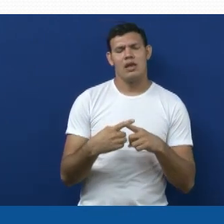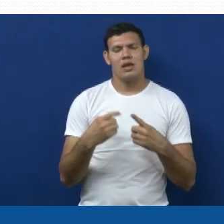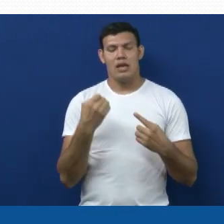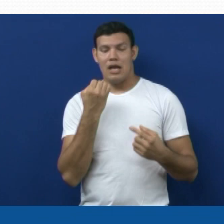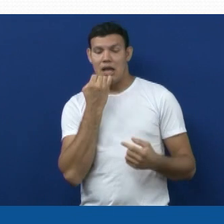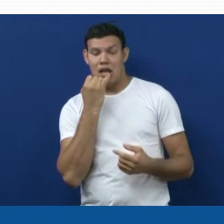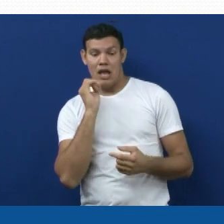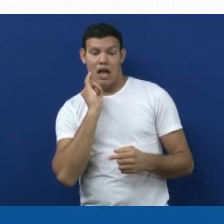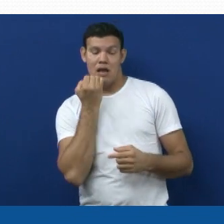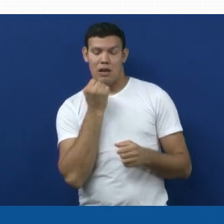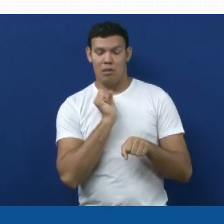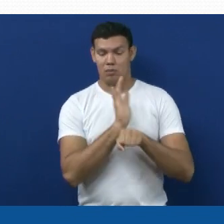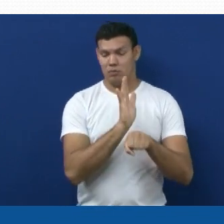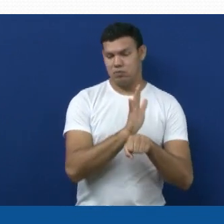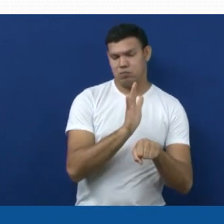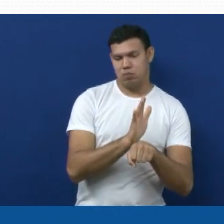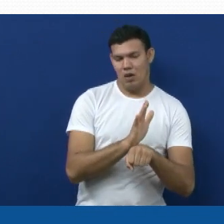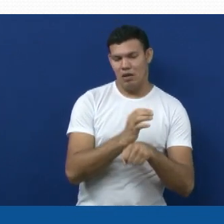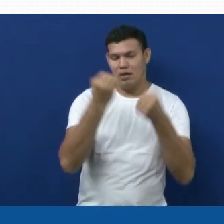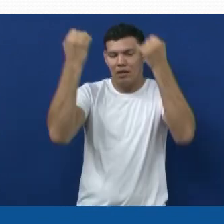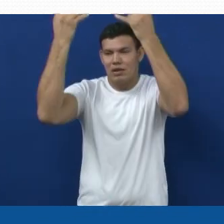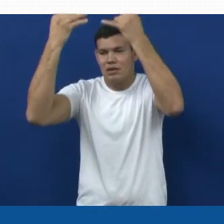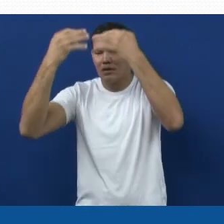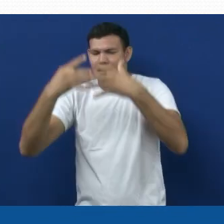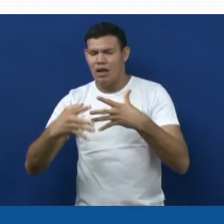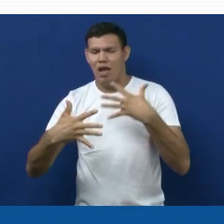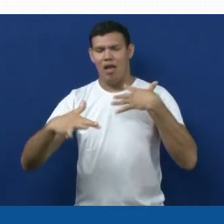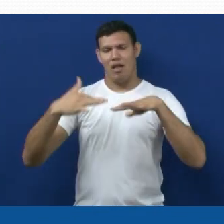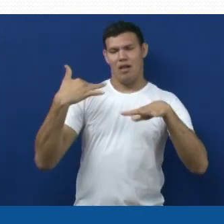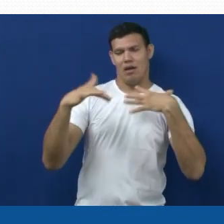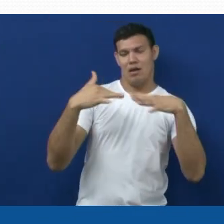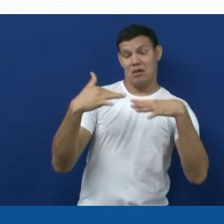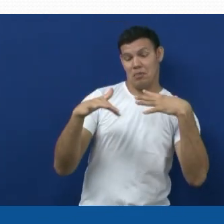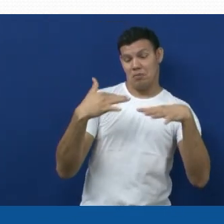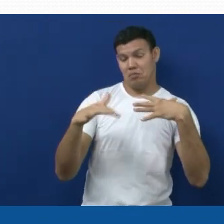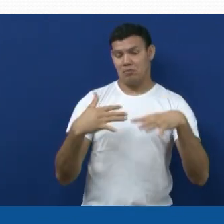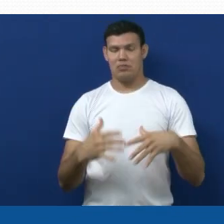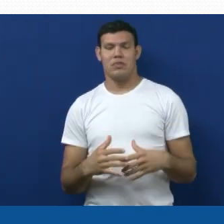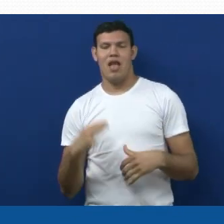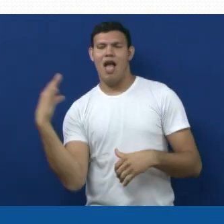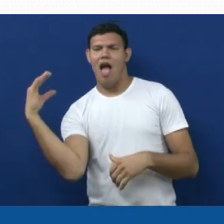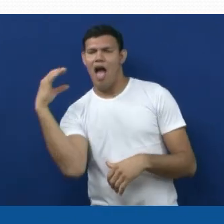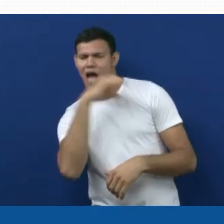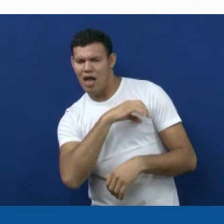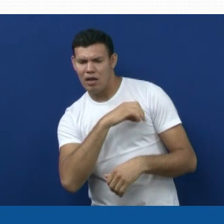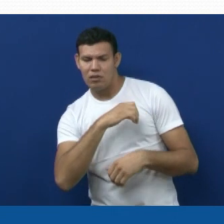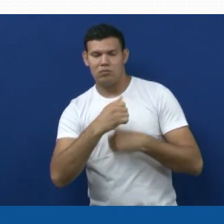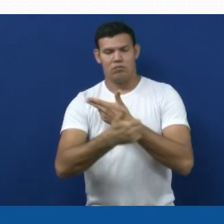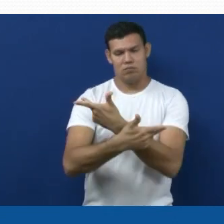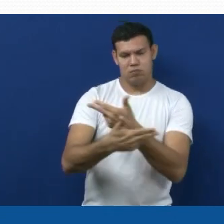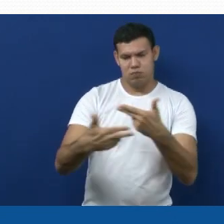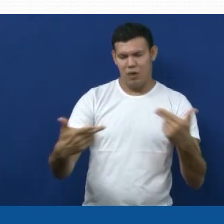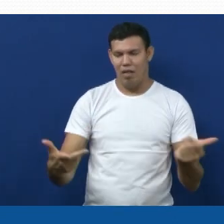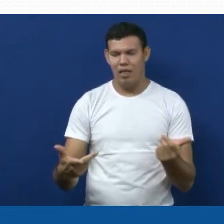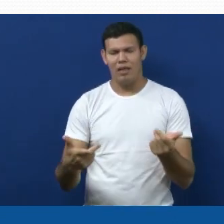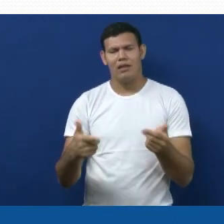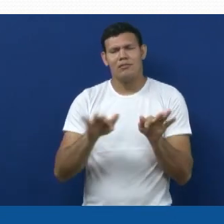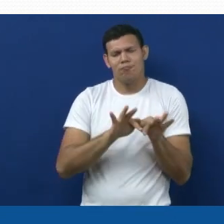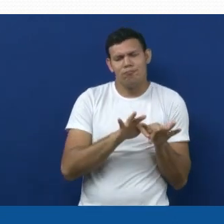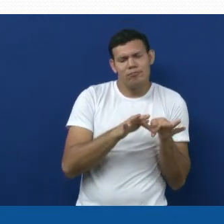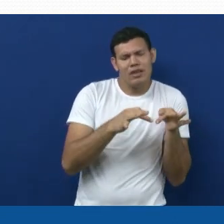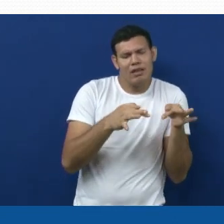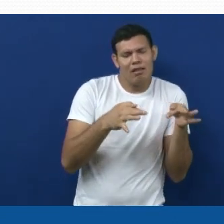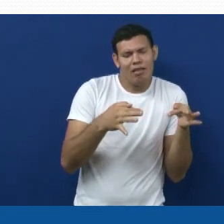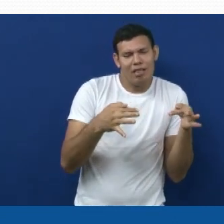resistência que um corpo tem em relação ao seu movimento acelerado. Para simplificar, a gente pode dizer que